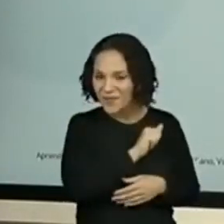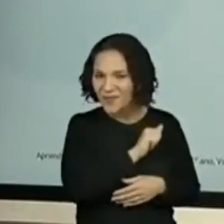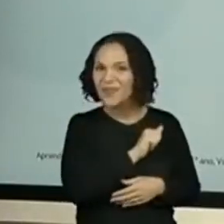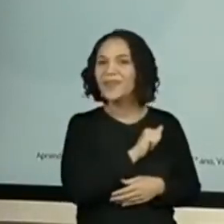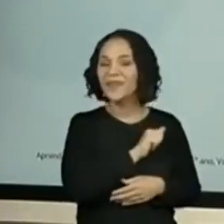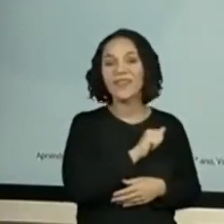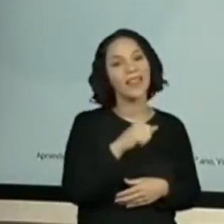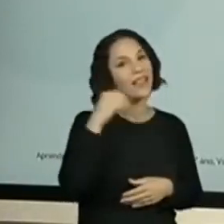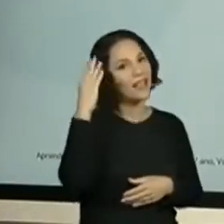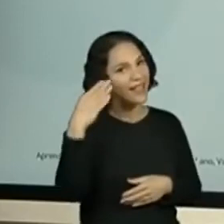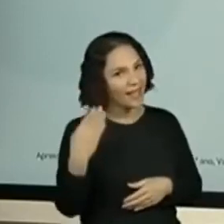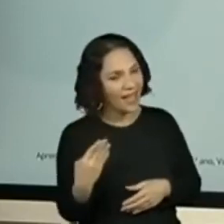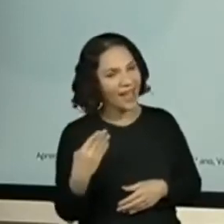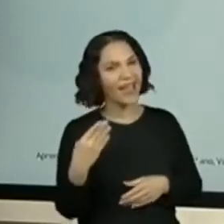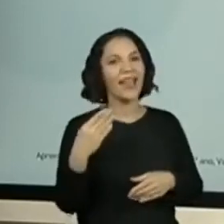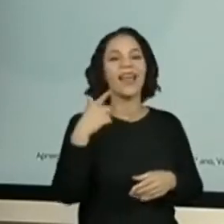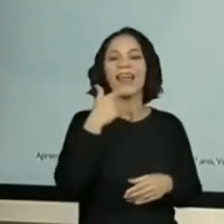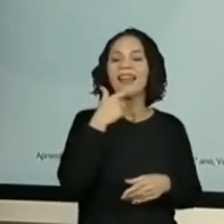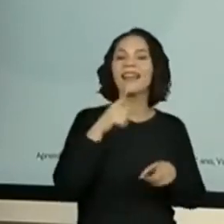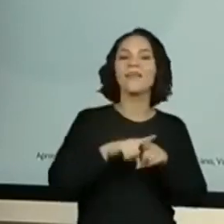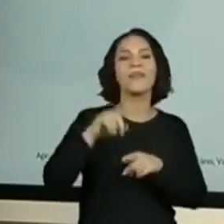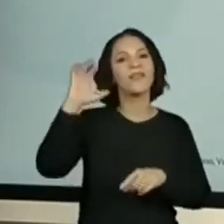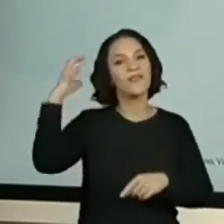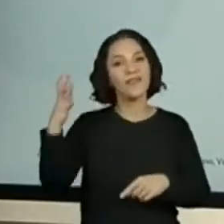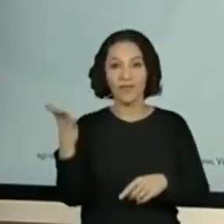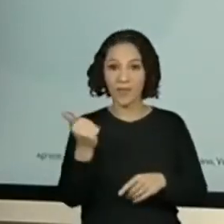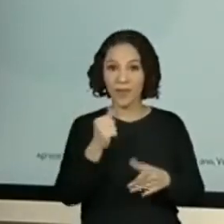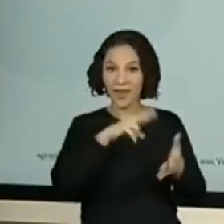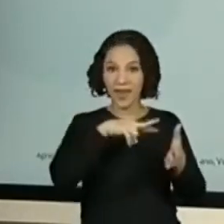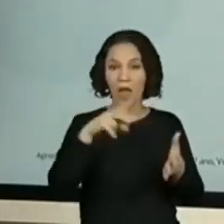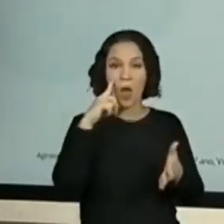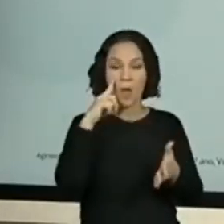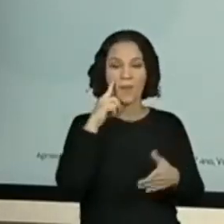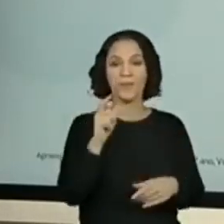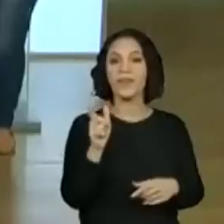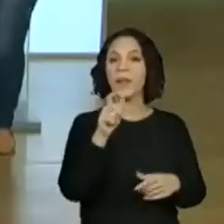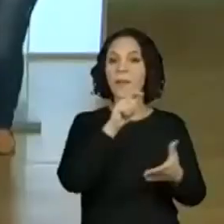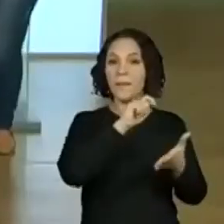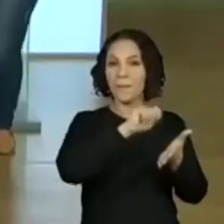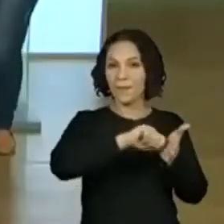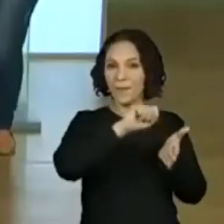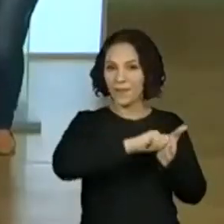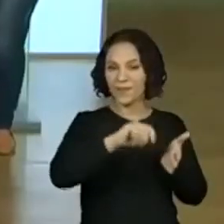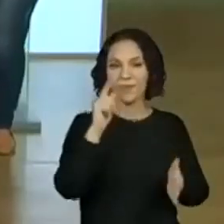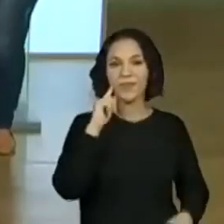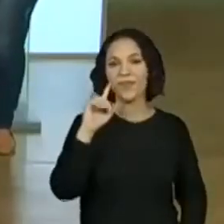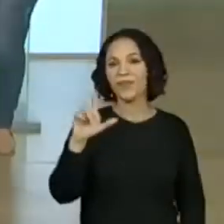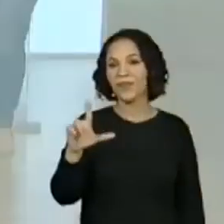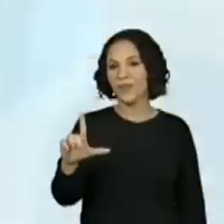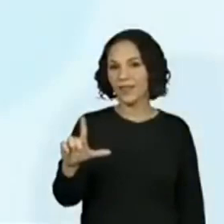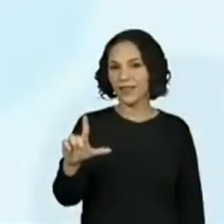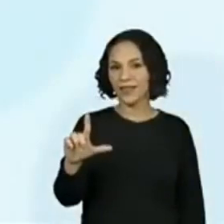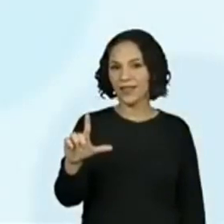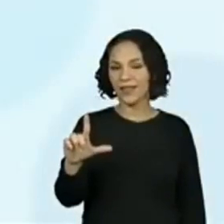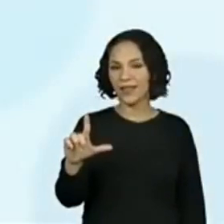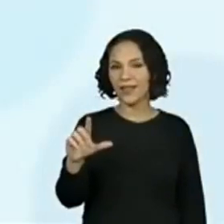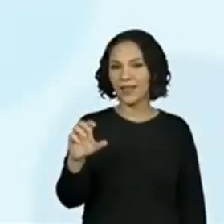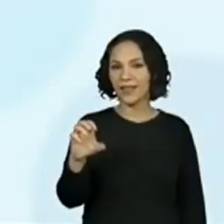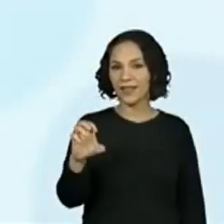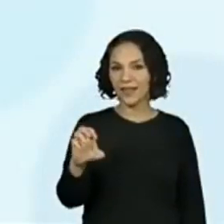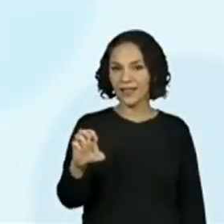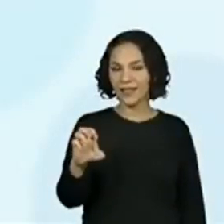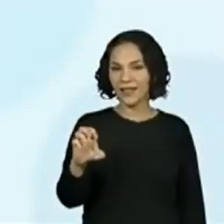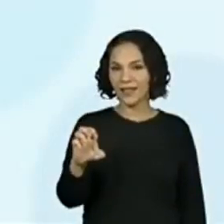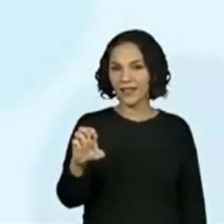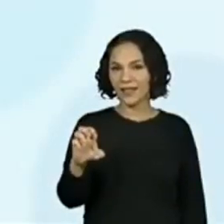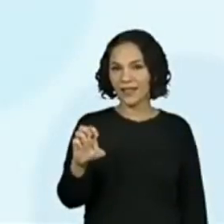a escrever leitura feita pela professora? Vamos lá. Vamos lá, professora? Vamos lá. Deixa eu só... Tem